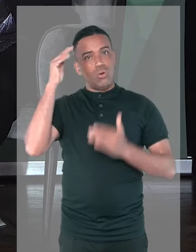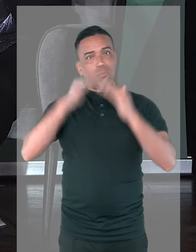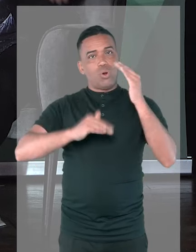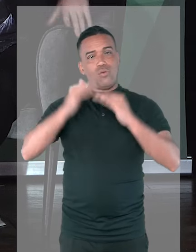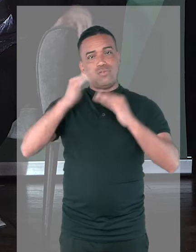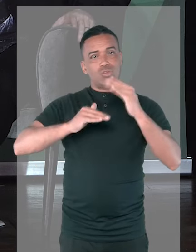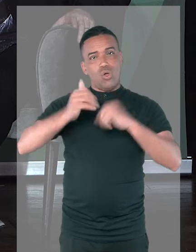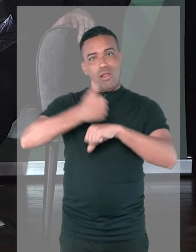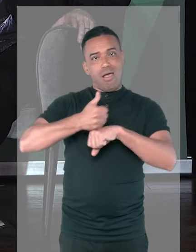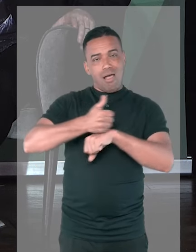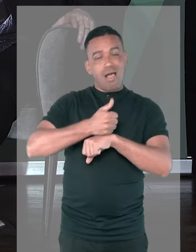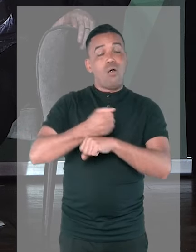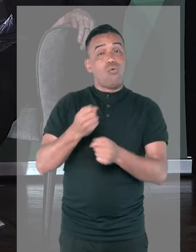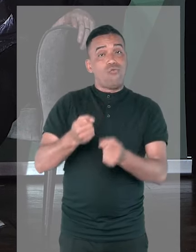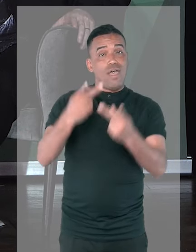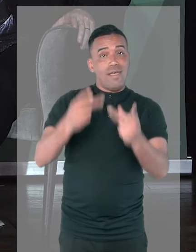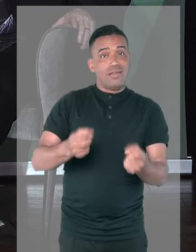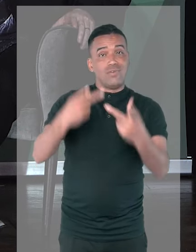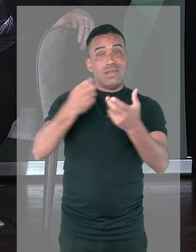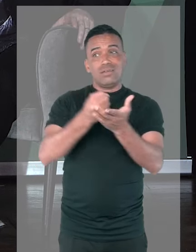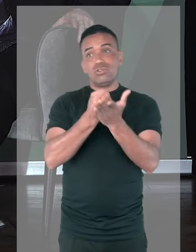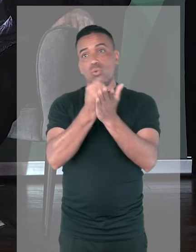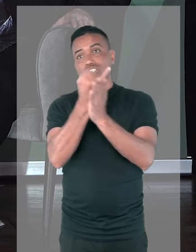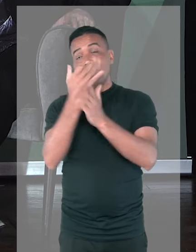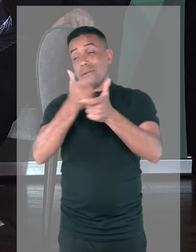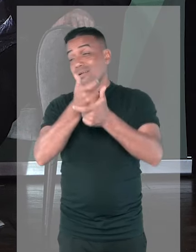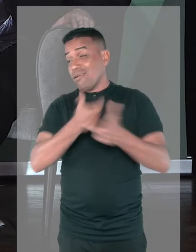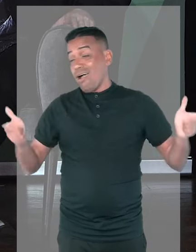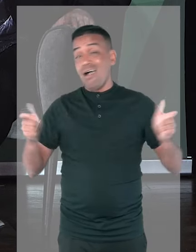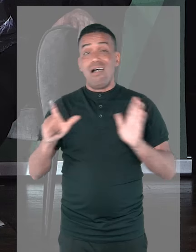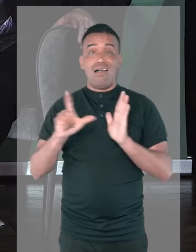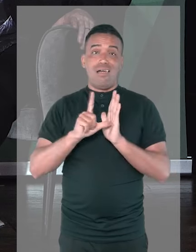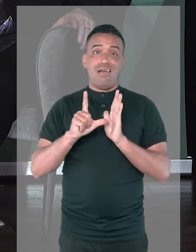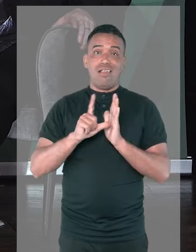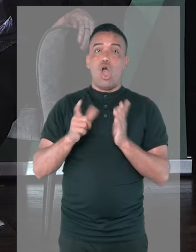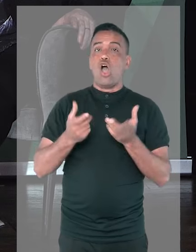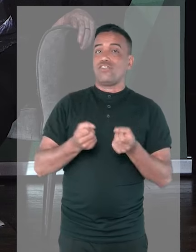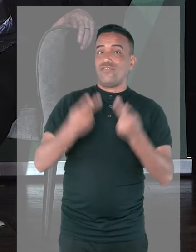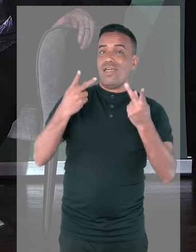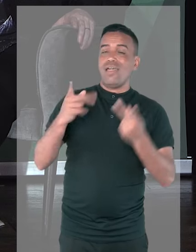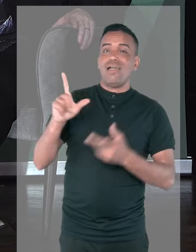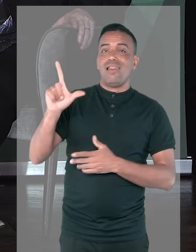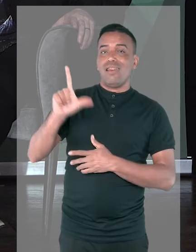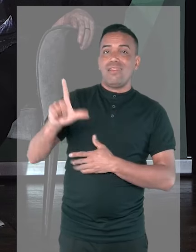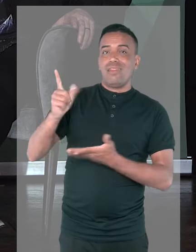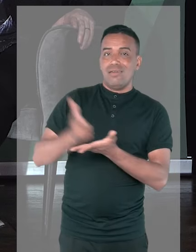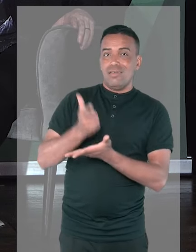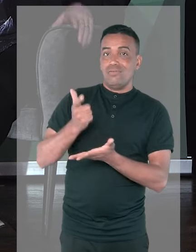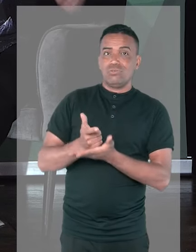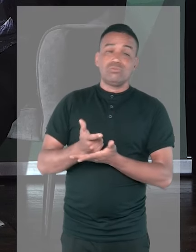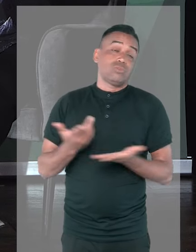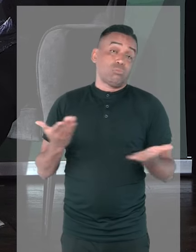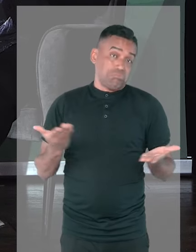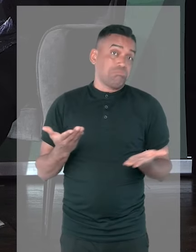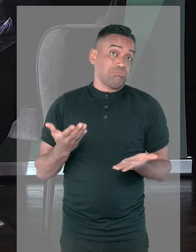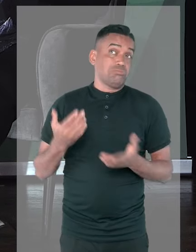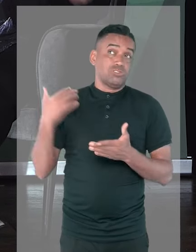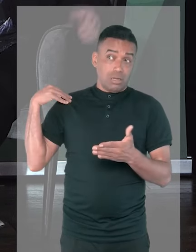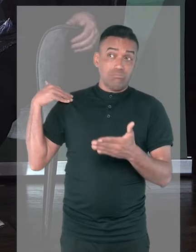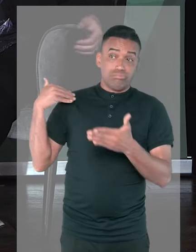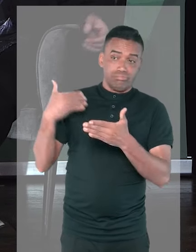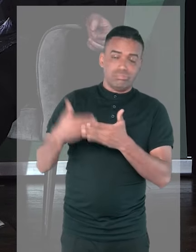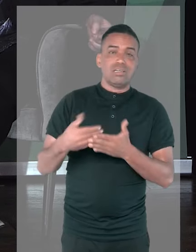grande soma de livros, mas isso é muito raro, né, Afonso? Você acompanha a produção literária há muito tempo, é um fenômeno, a gente pode dizer que é um fenômeno.